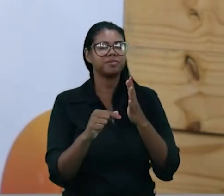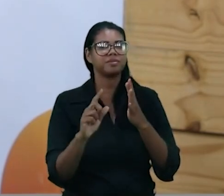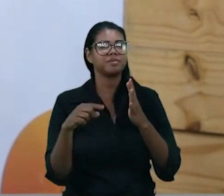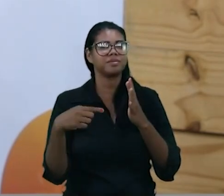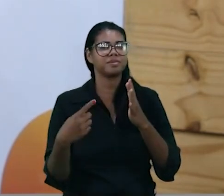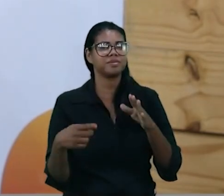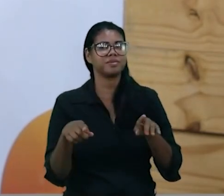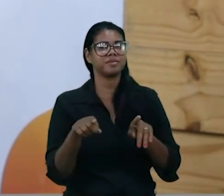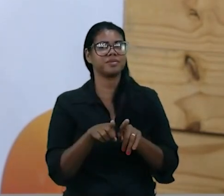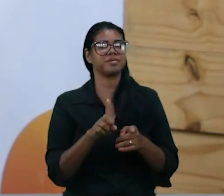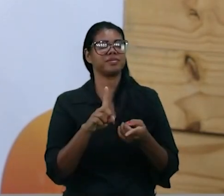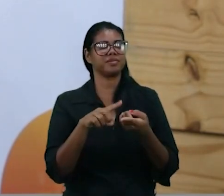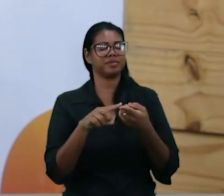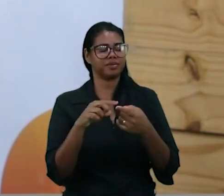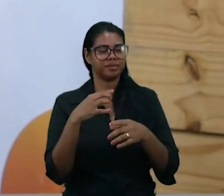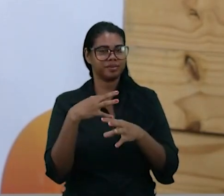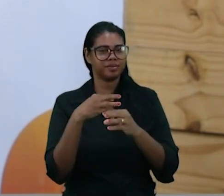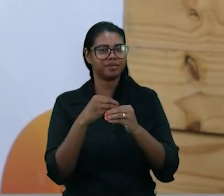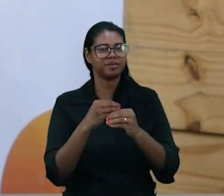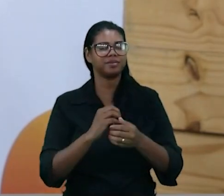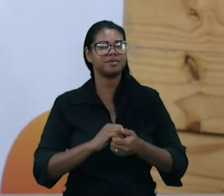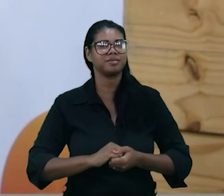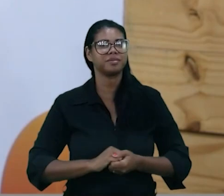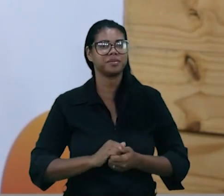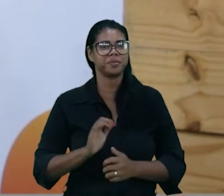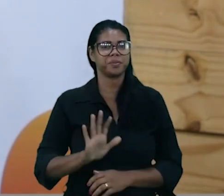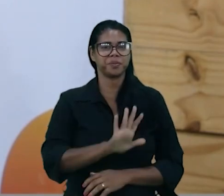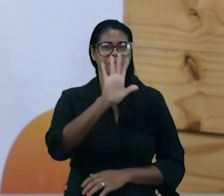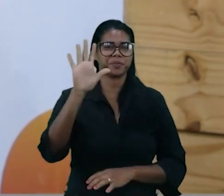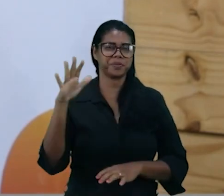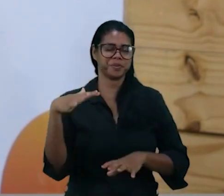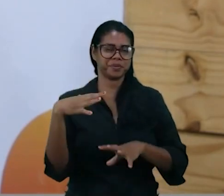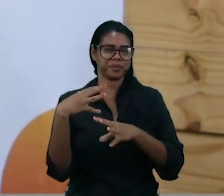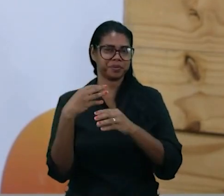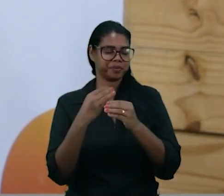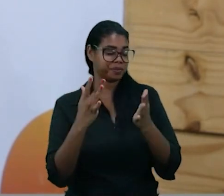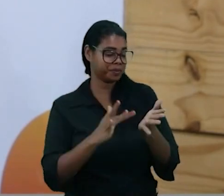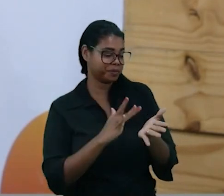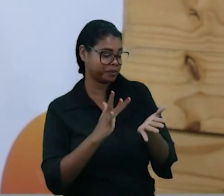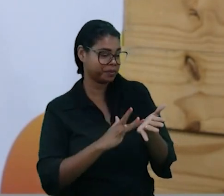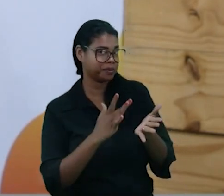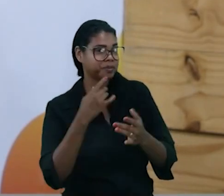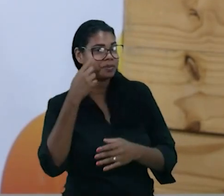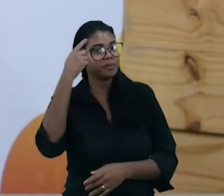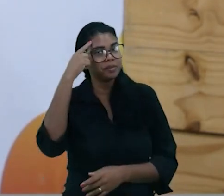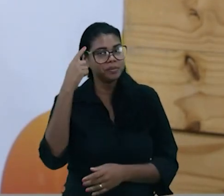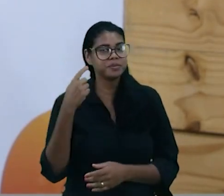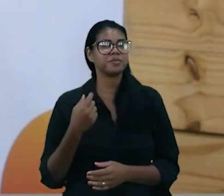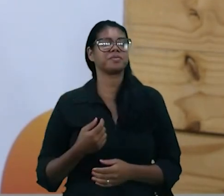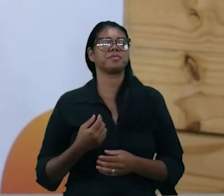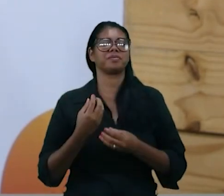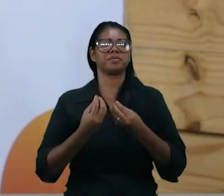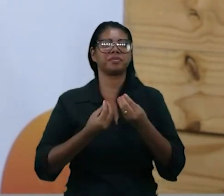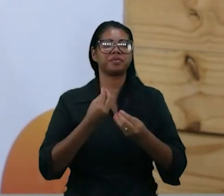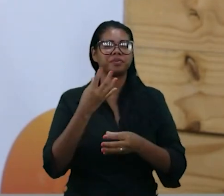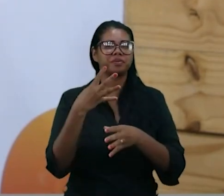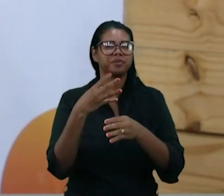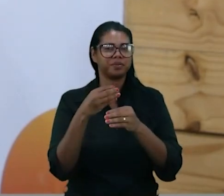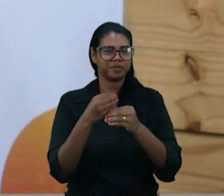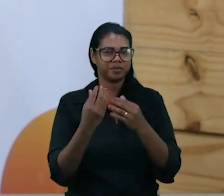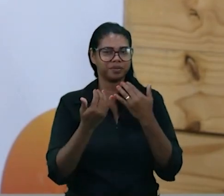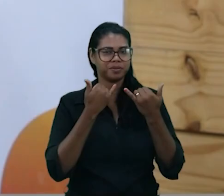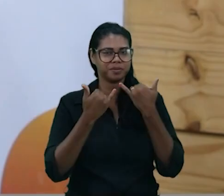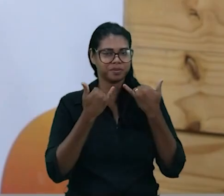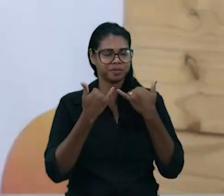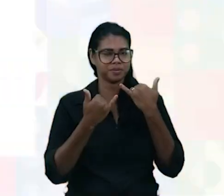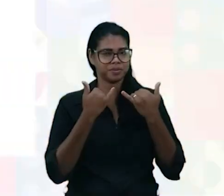momento, inclusive eu trago esse cenário para o e-book, é a gente pensar na formatação, na composição da informação